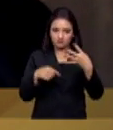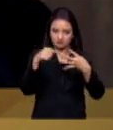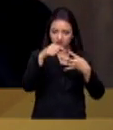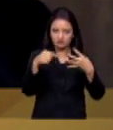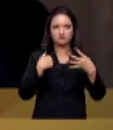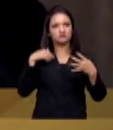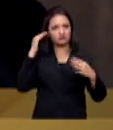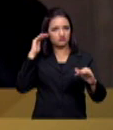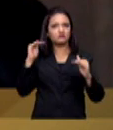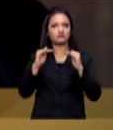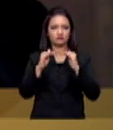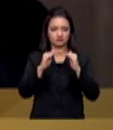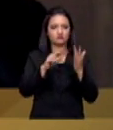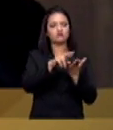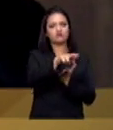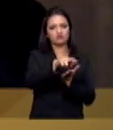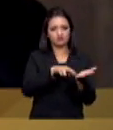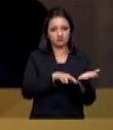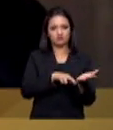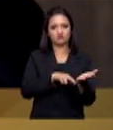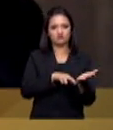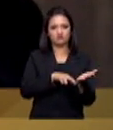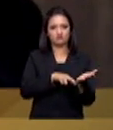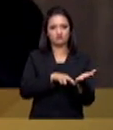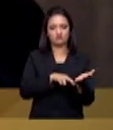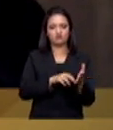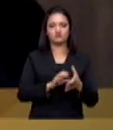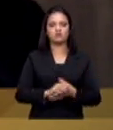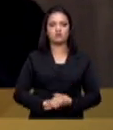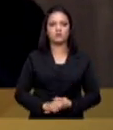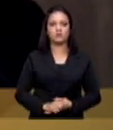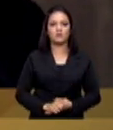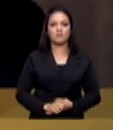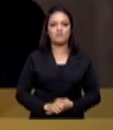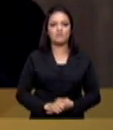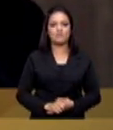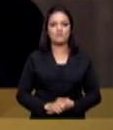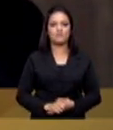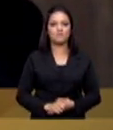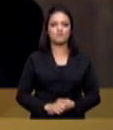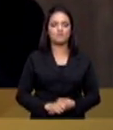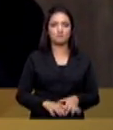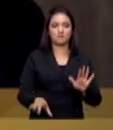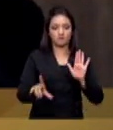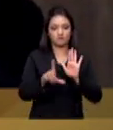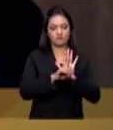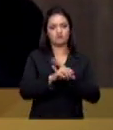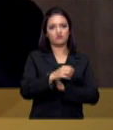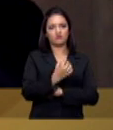que acompanho o eminente ministro relator no exame desta lei